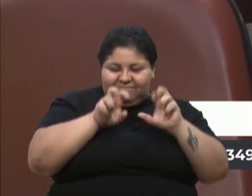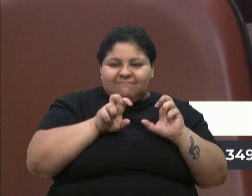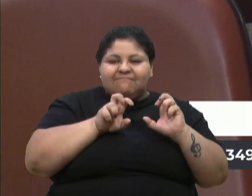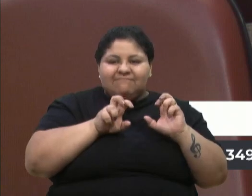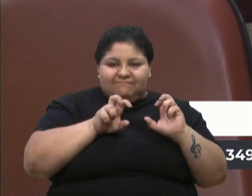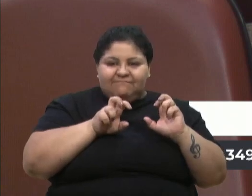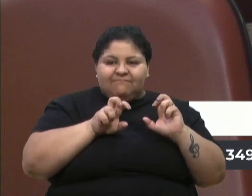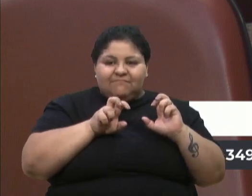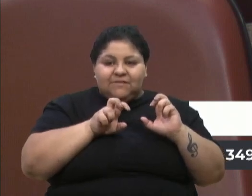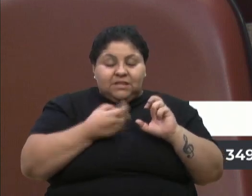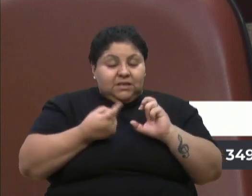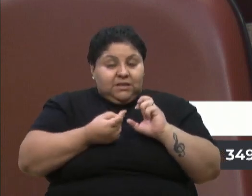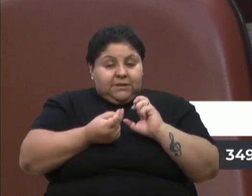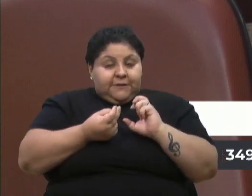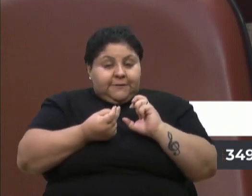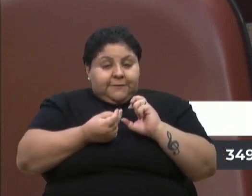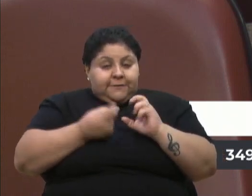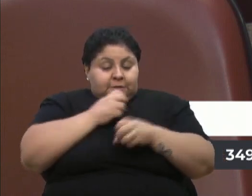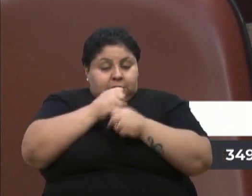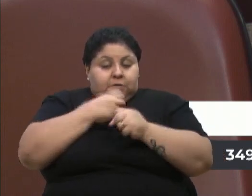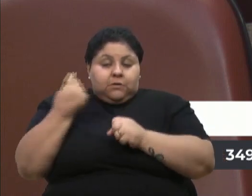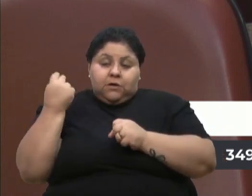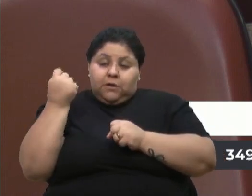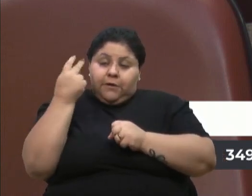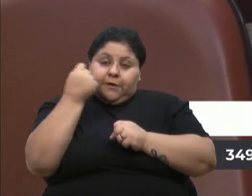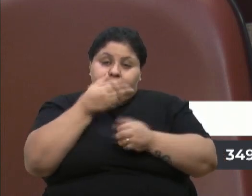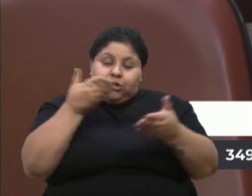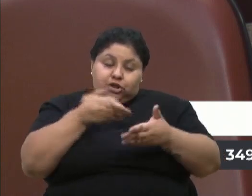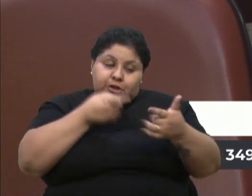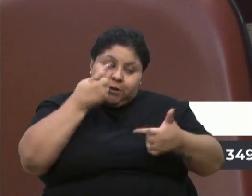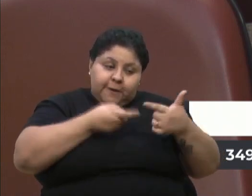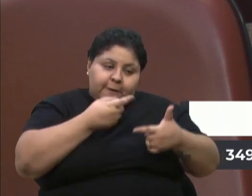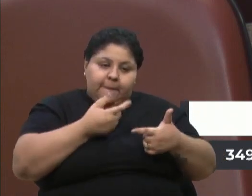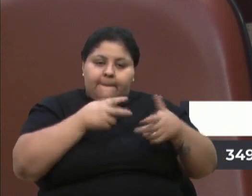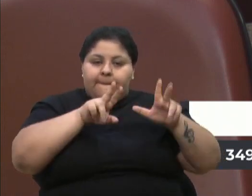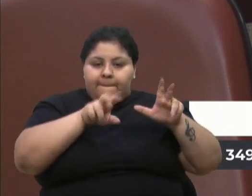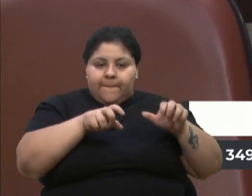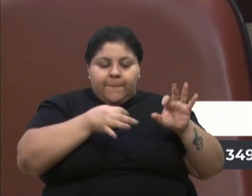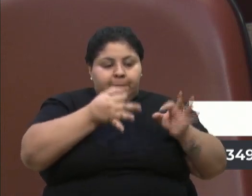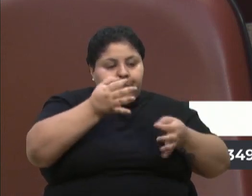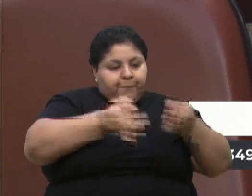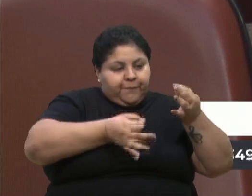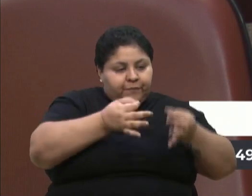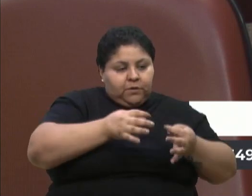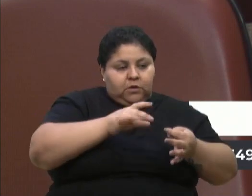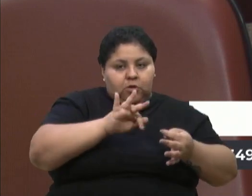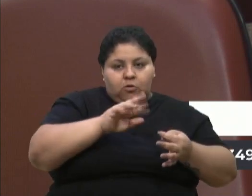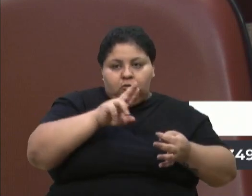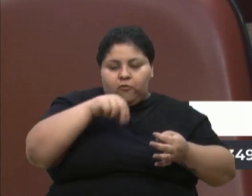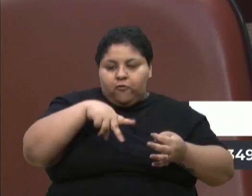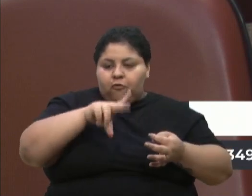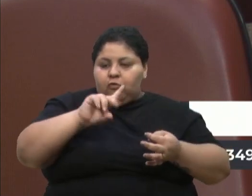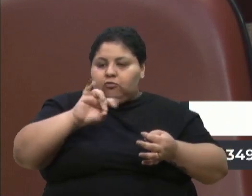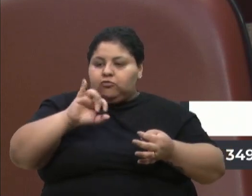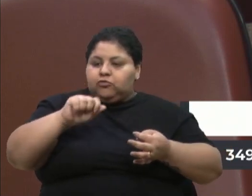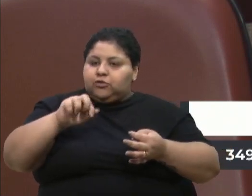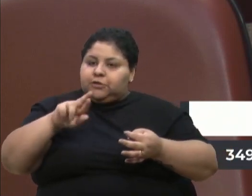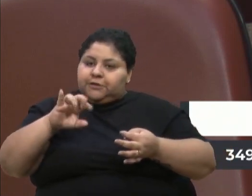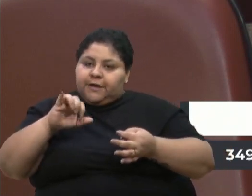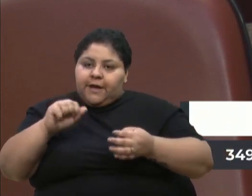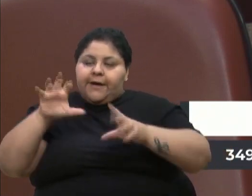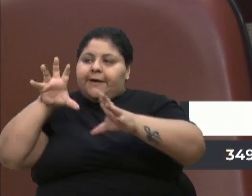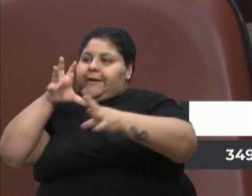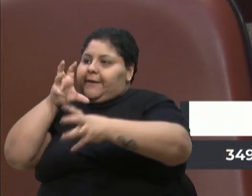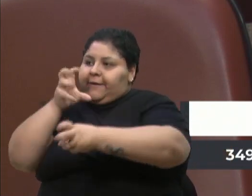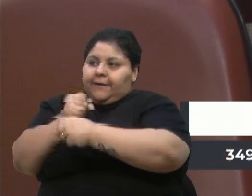há décadas estavam sendo debatidos, assim como regularização fundiária, assim como a questão animal e assim como essa questão que